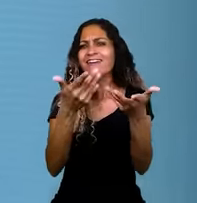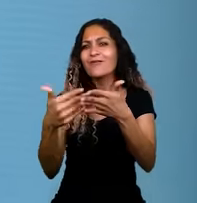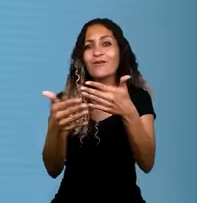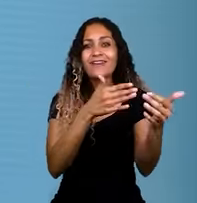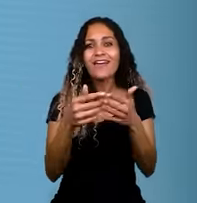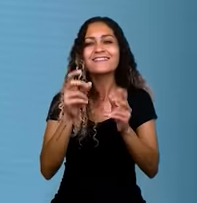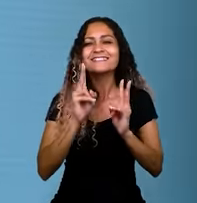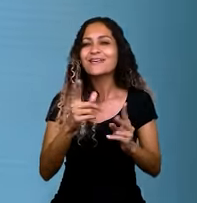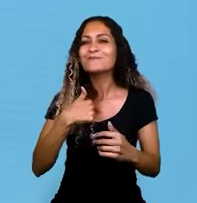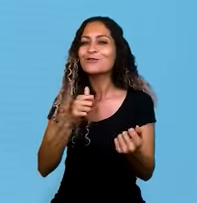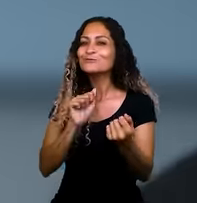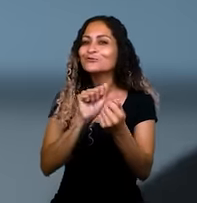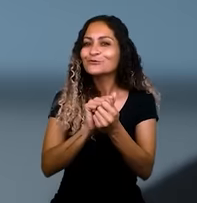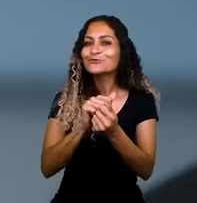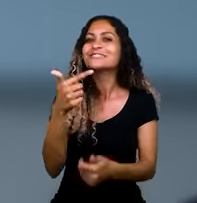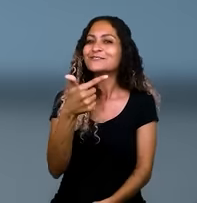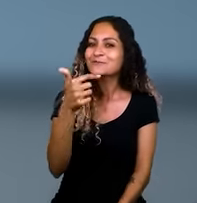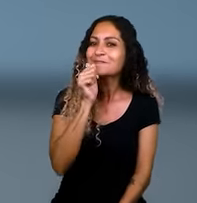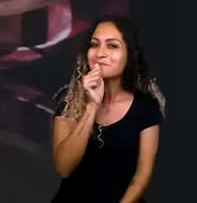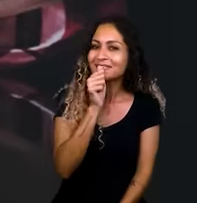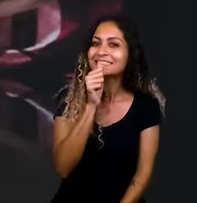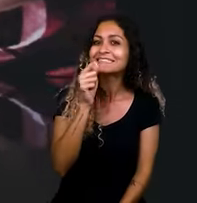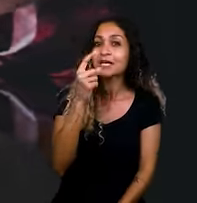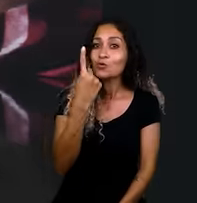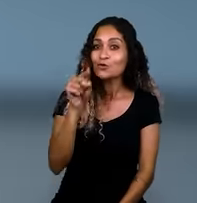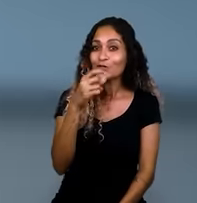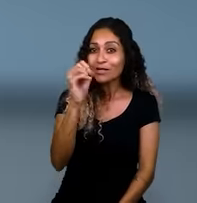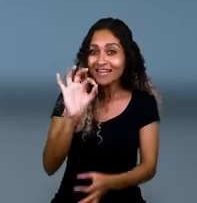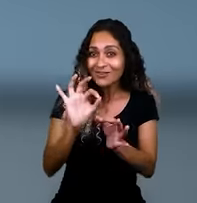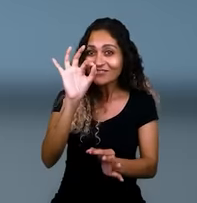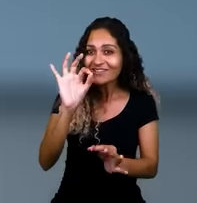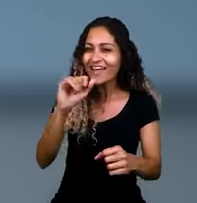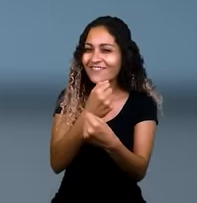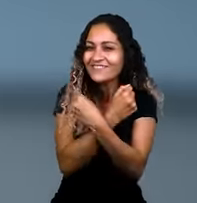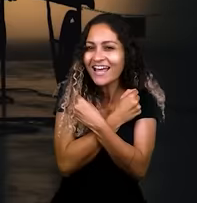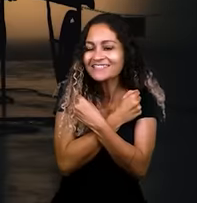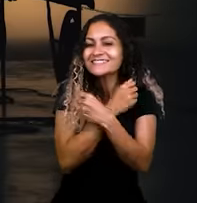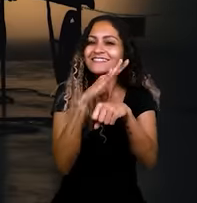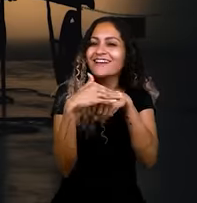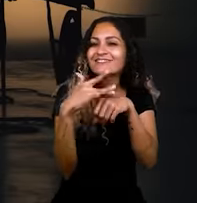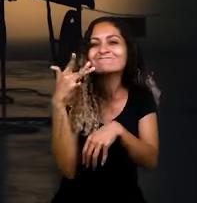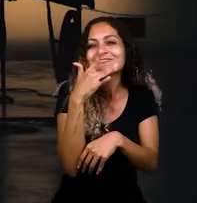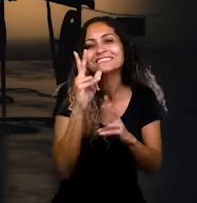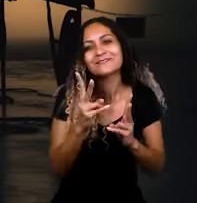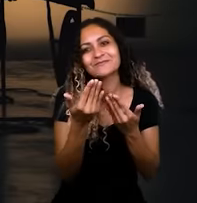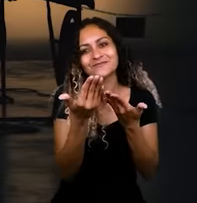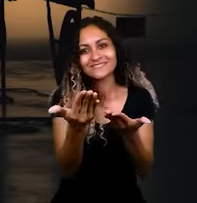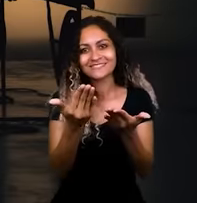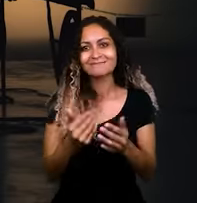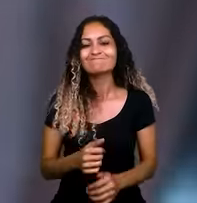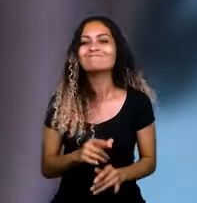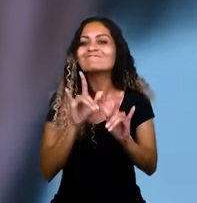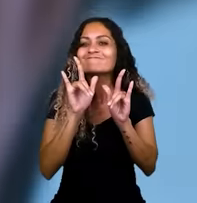quiser. E saiba que tu sempre terás uma segunda mãe aqui. 1,80 m de abraço e aquele colo gostoso sempre